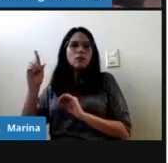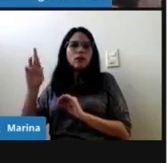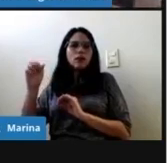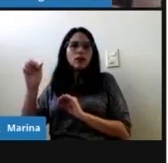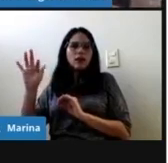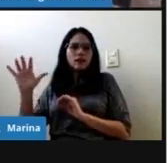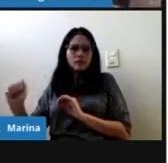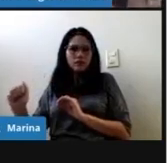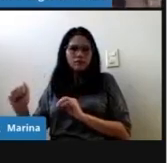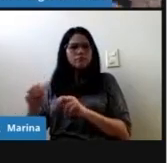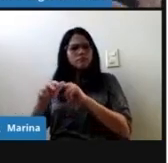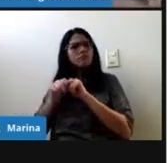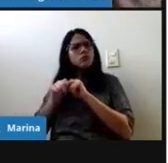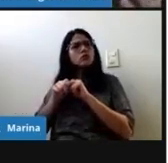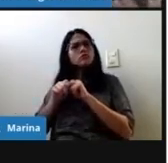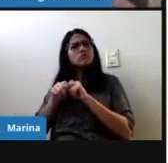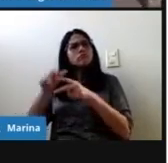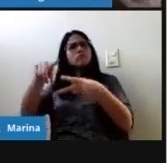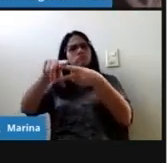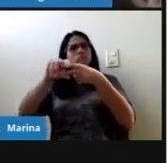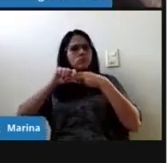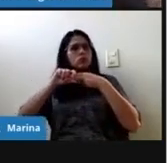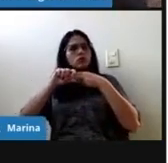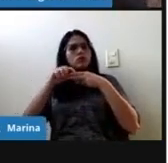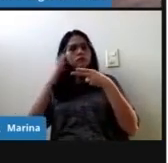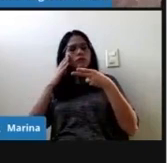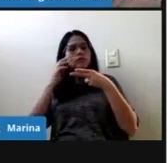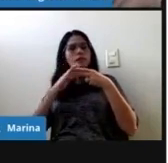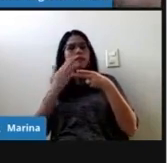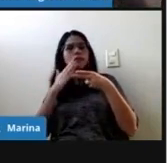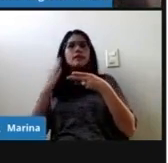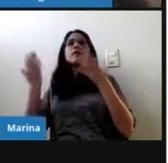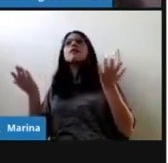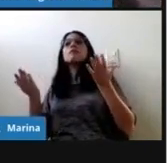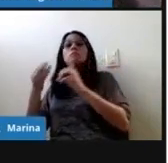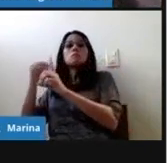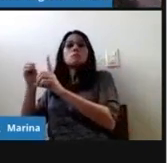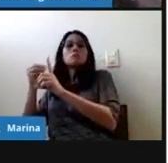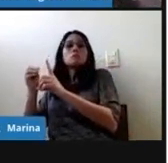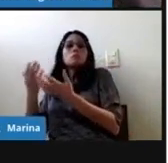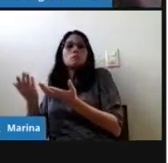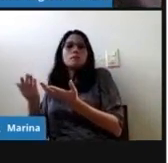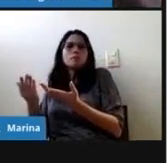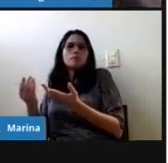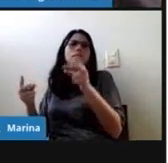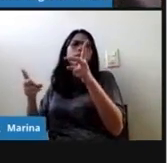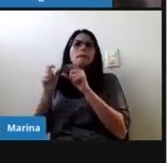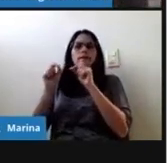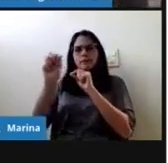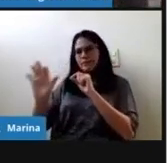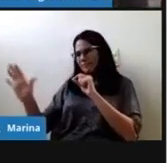utilizamos e selecionamos essas 2 para identificar qual seria a vulnerabilidade demográfica. Nesse mapa, a gente observa que as